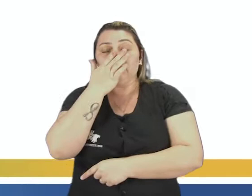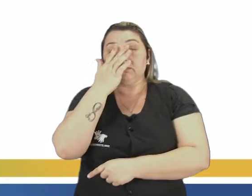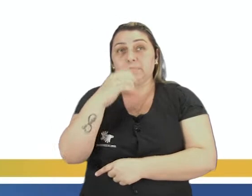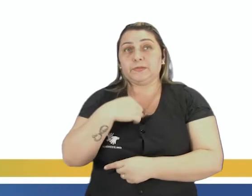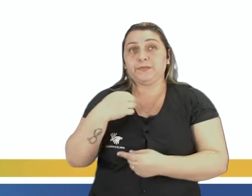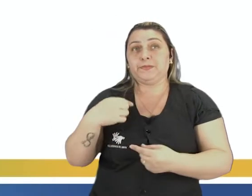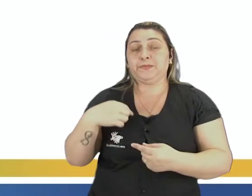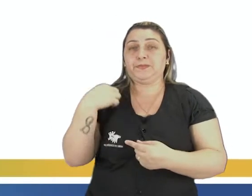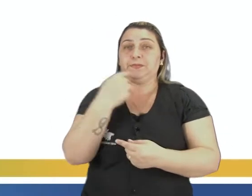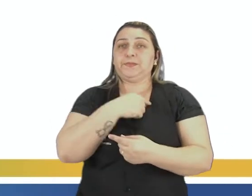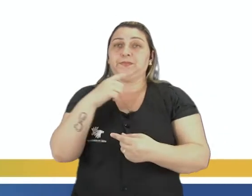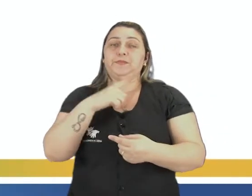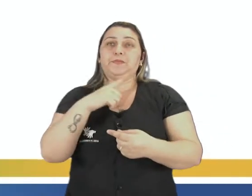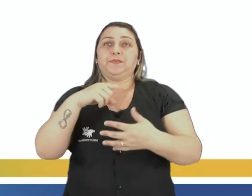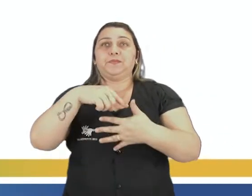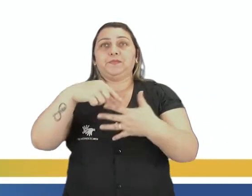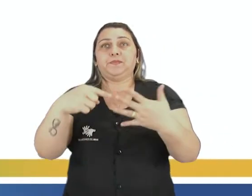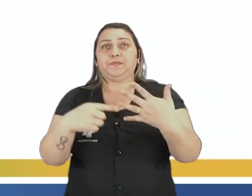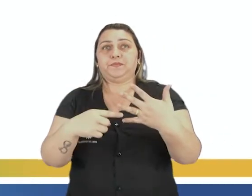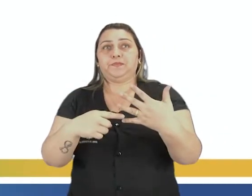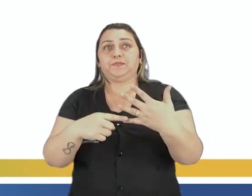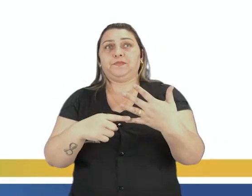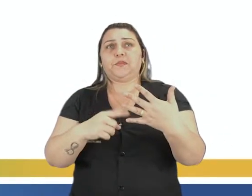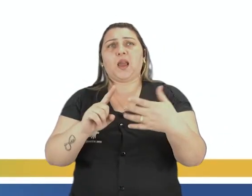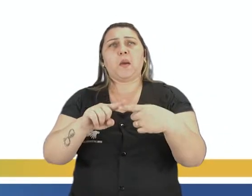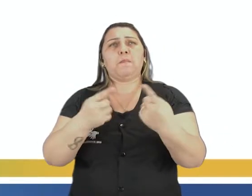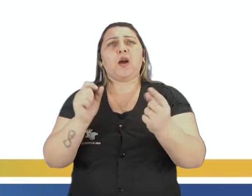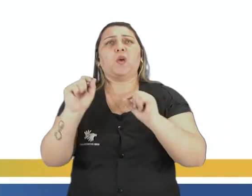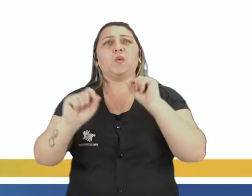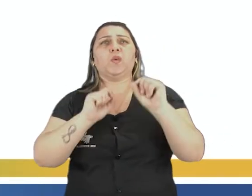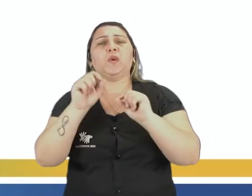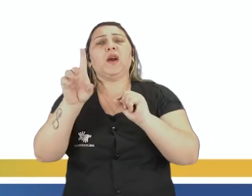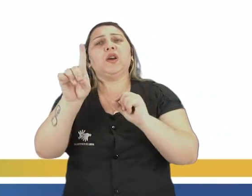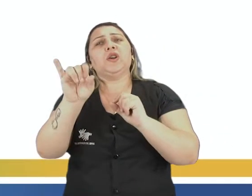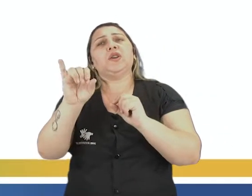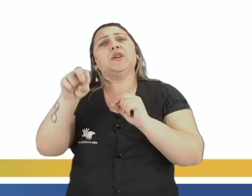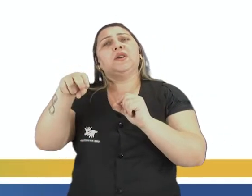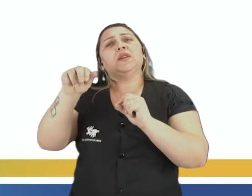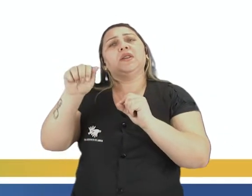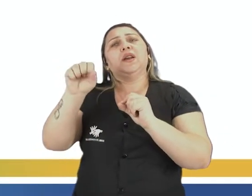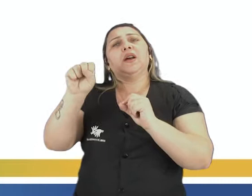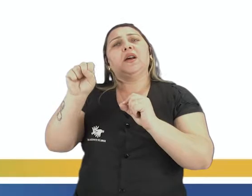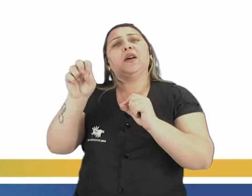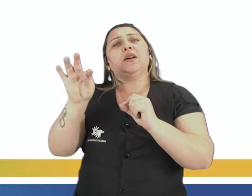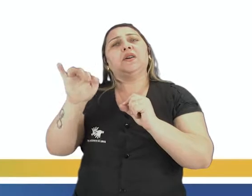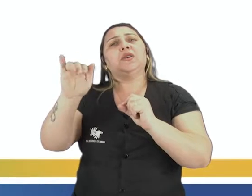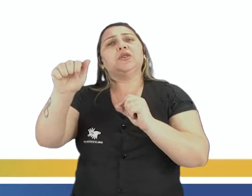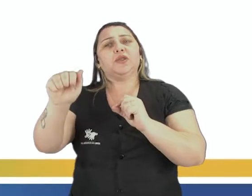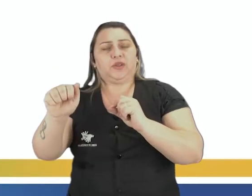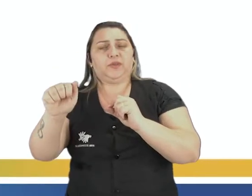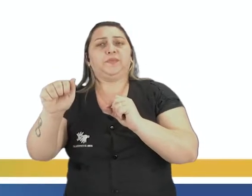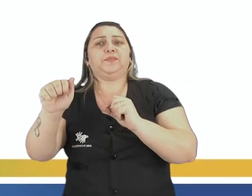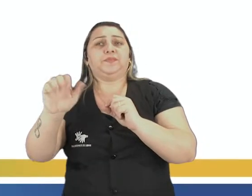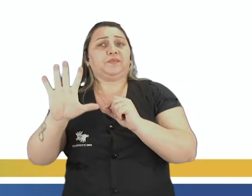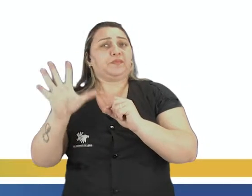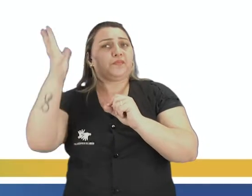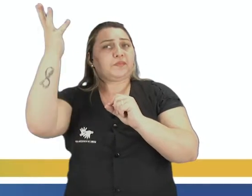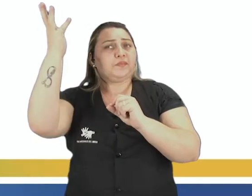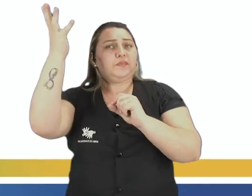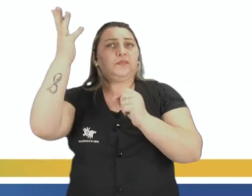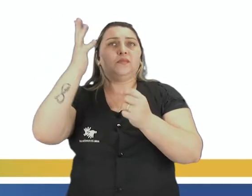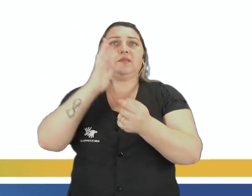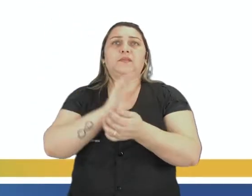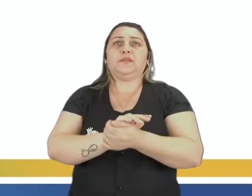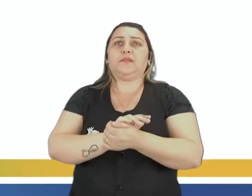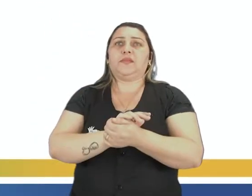Nós temos um questionamento aqui. Mas o que vem a ser uma dinastia? A dinastia é quando acontece